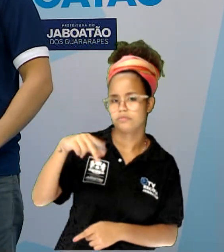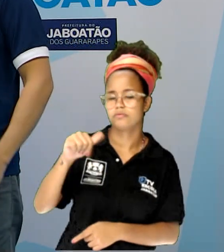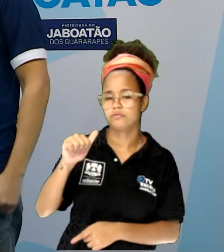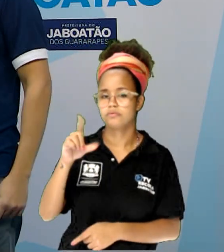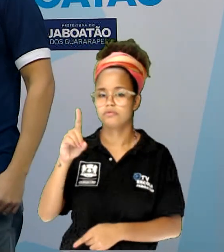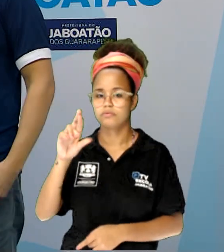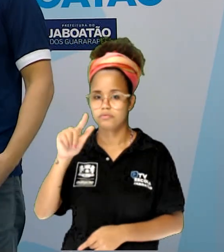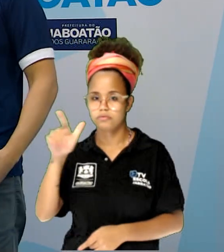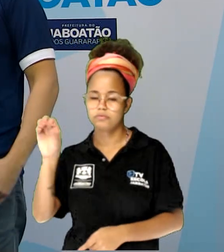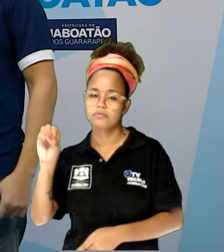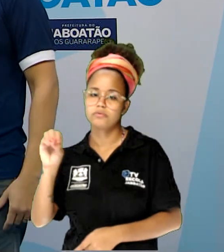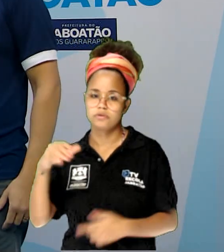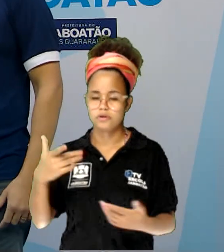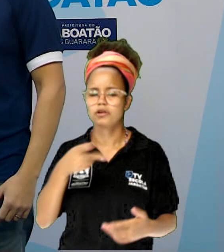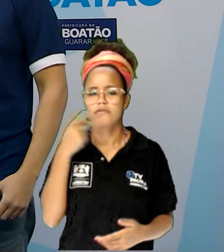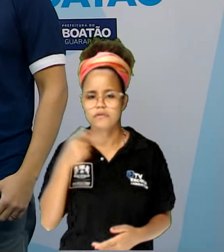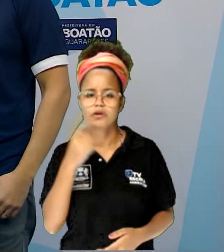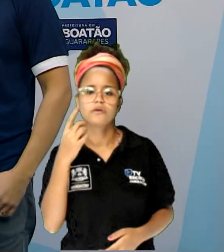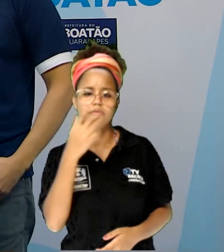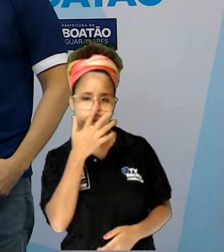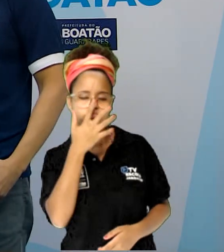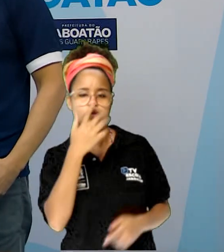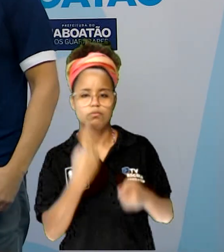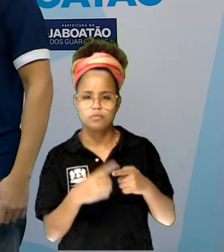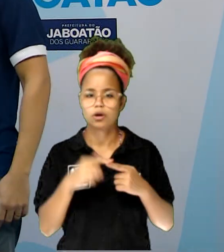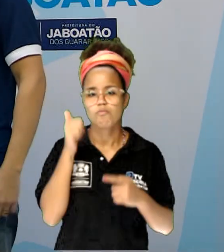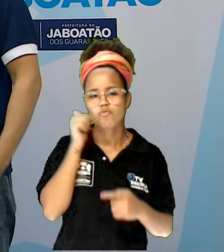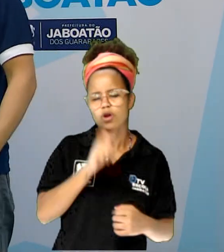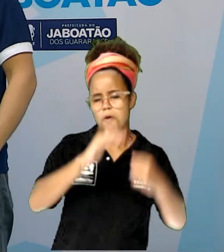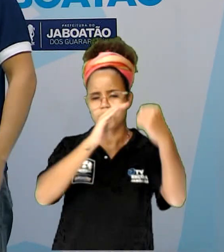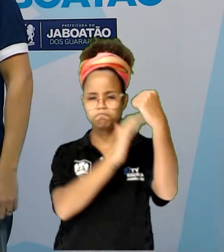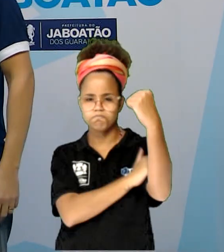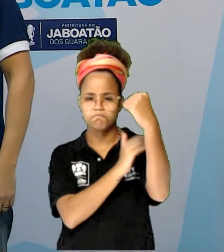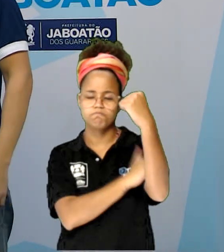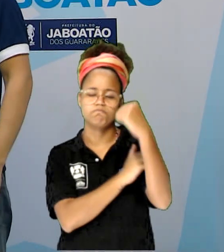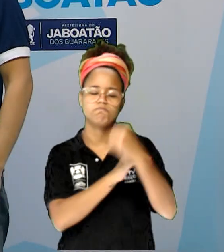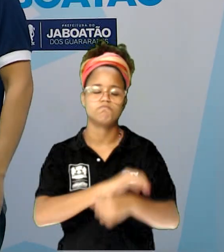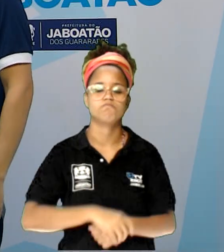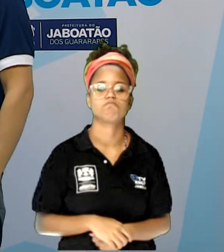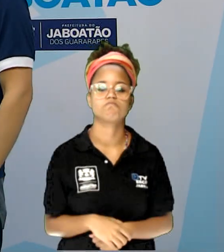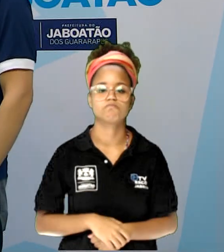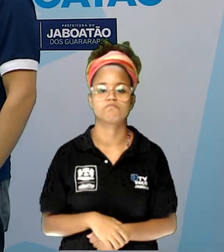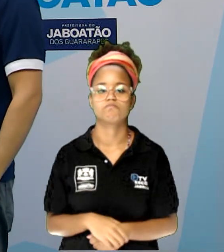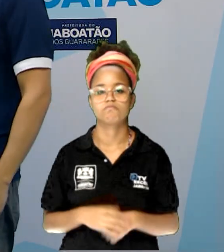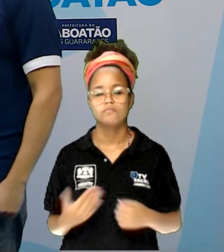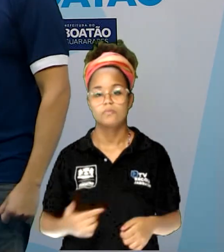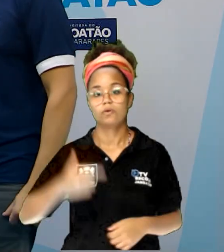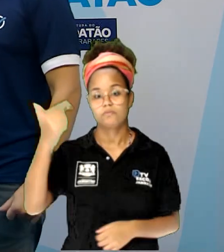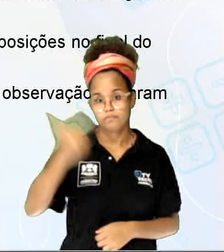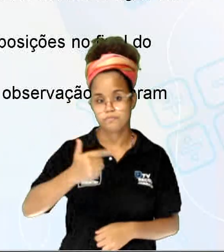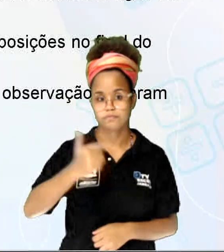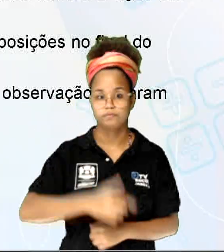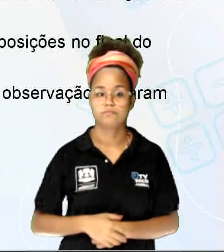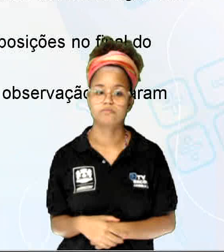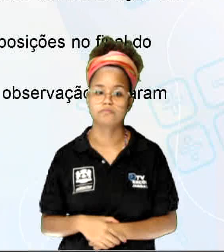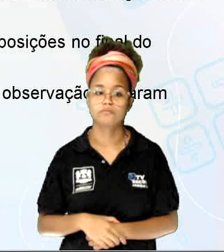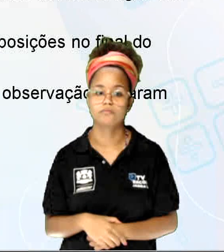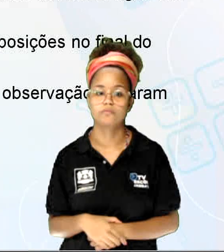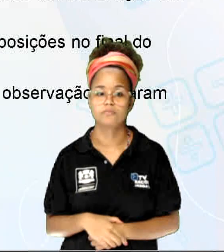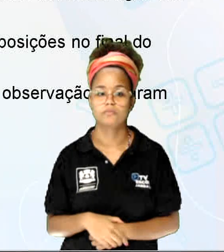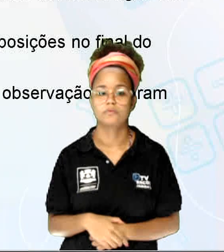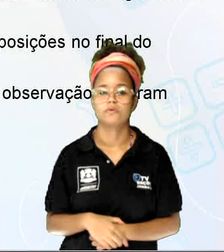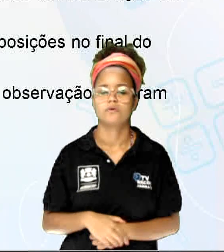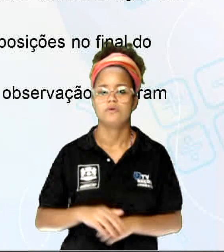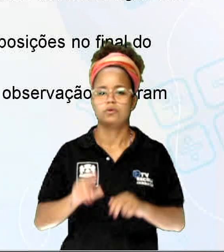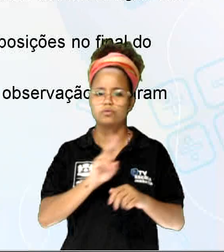no texto, que ele admirava ela por ela ser uma mulher forte e íntegra. Bom, o item 2. Os